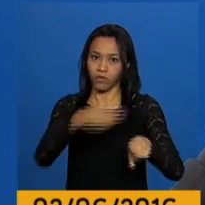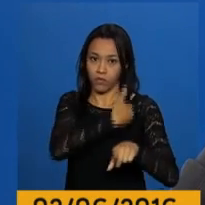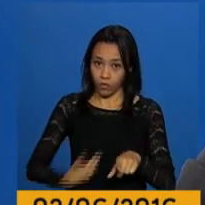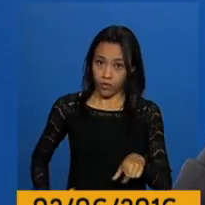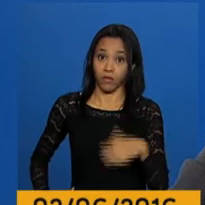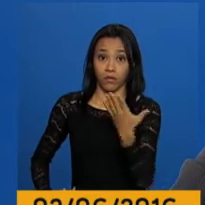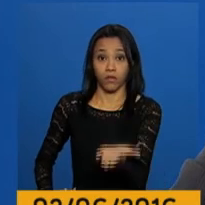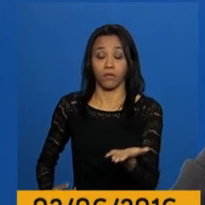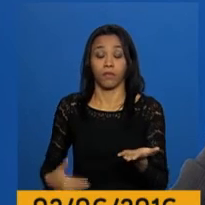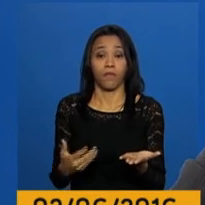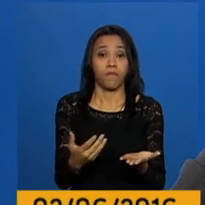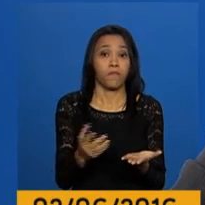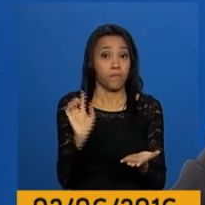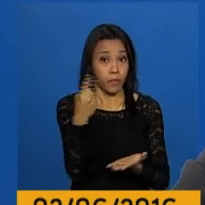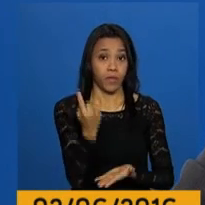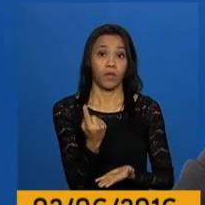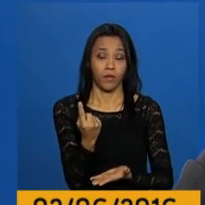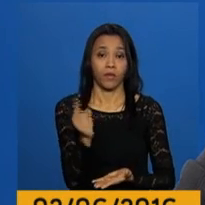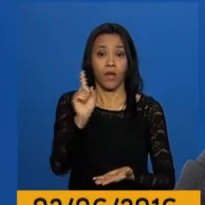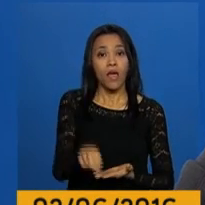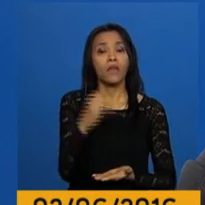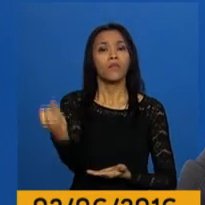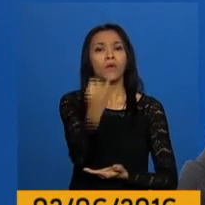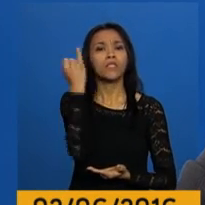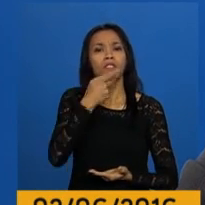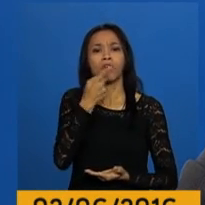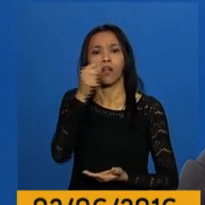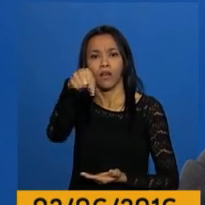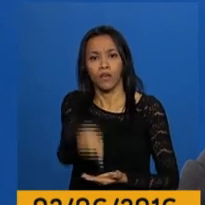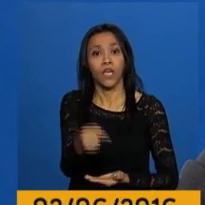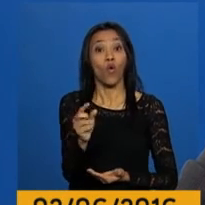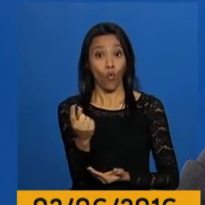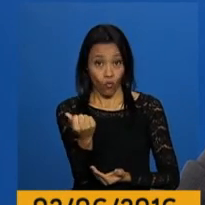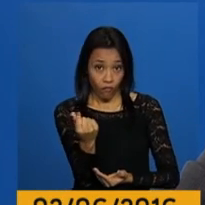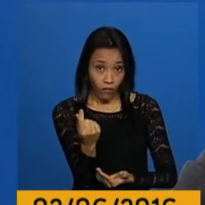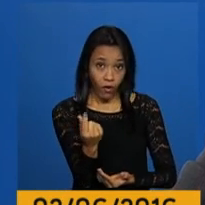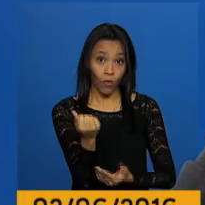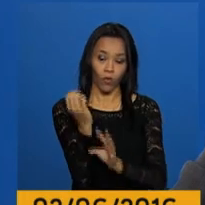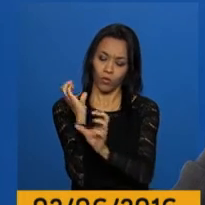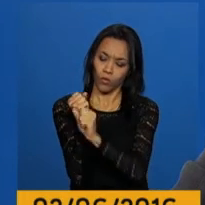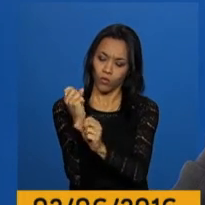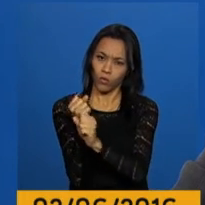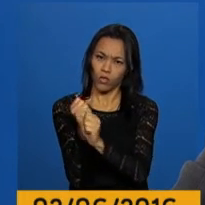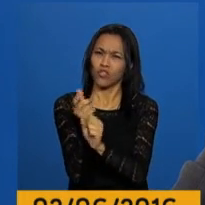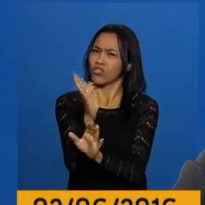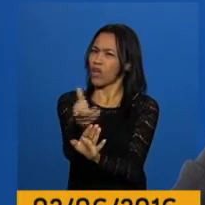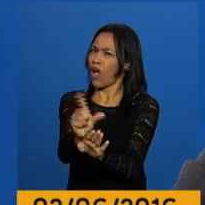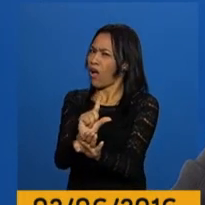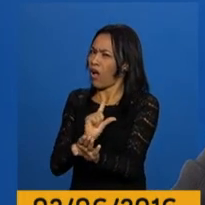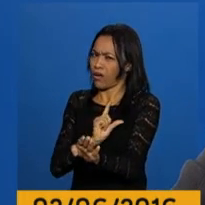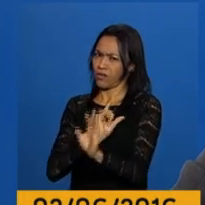Portanto, em primeiro lugar, é preciso também frisar que os valores dos impactos já